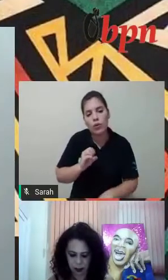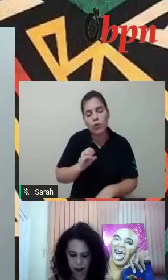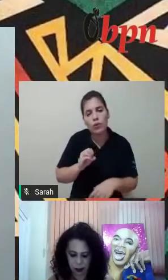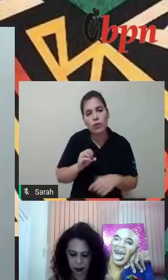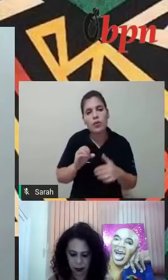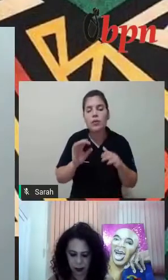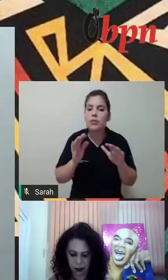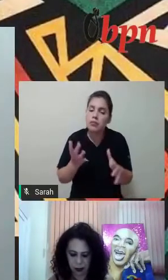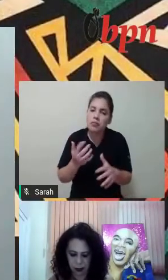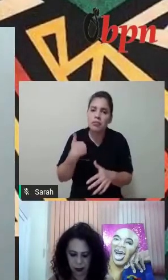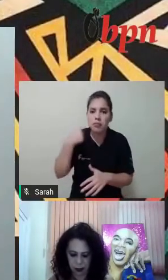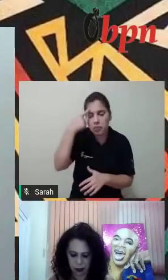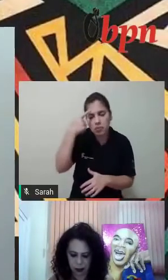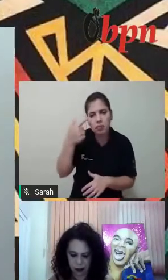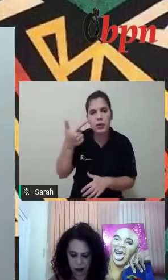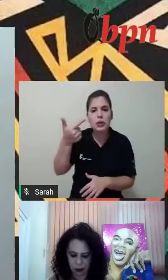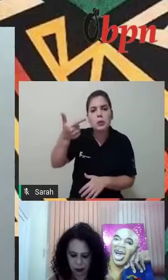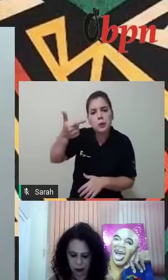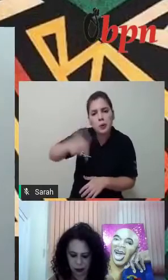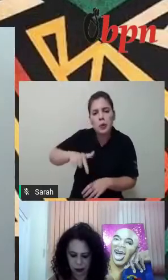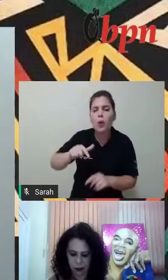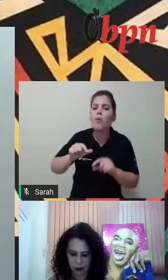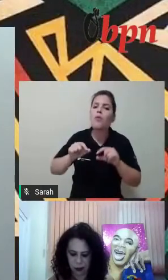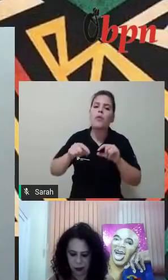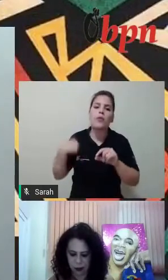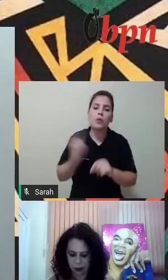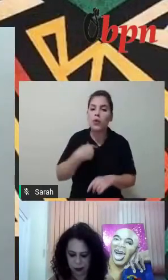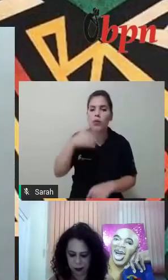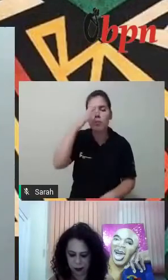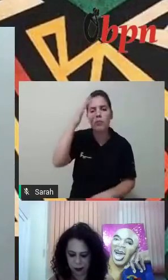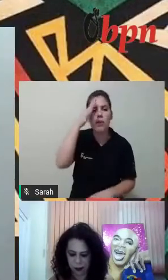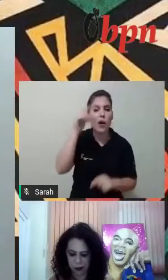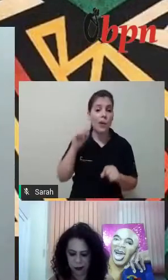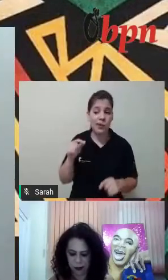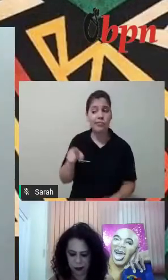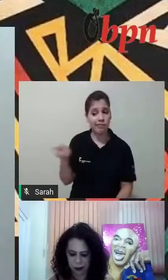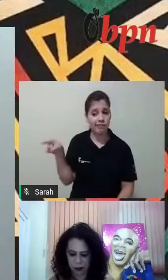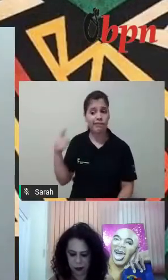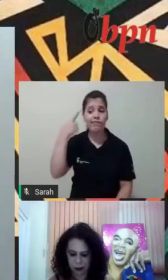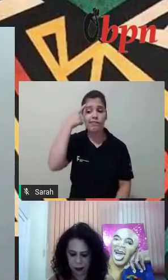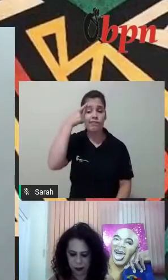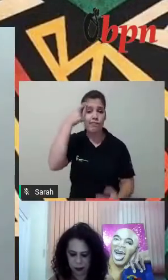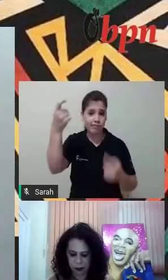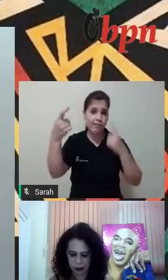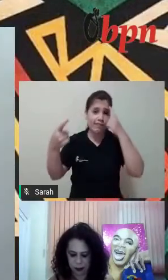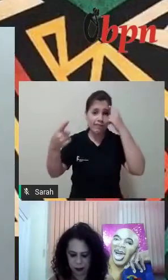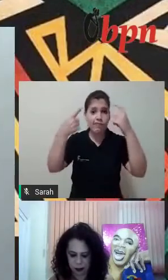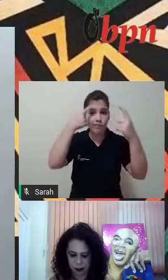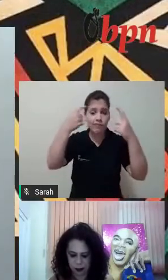vez, também a gente pode pensar na engenhosidade desses sujeitos, né,